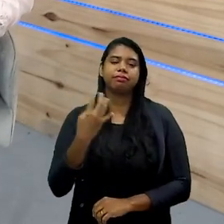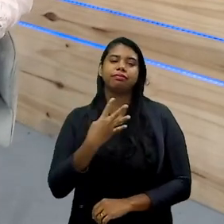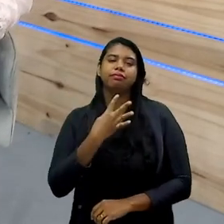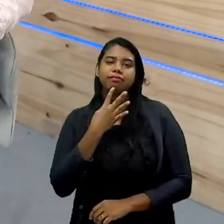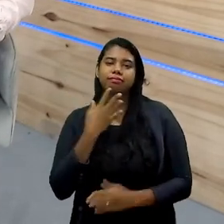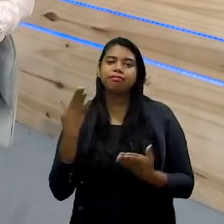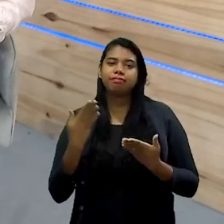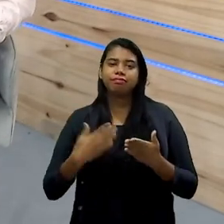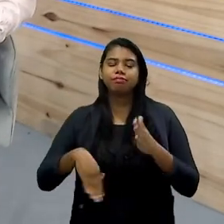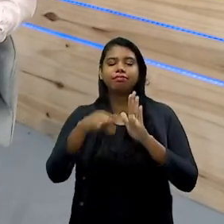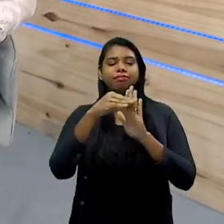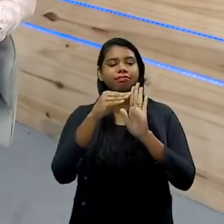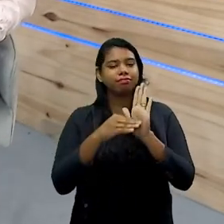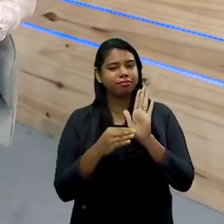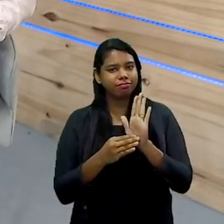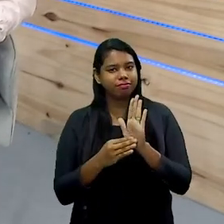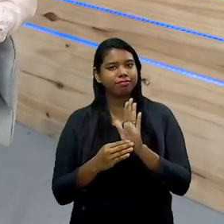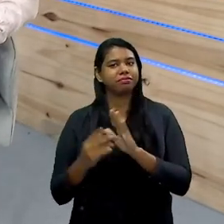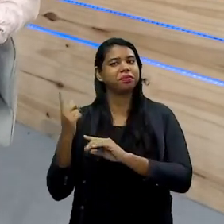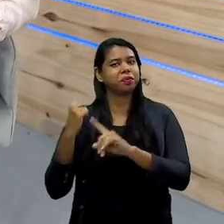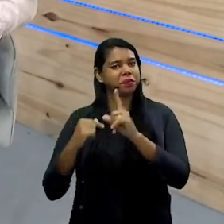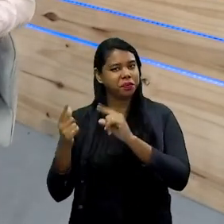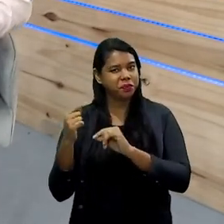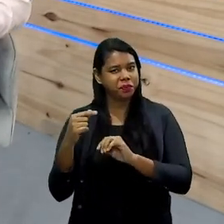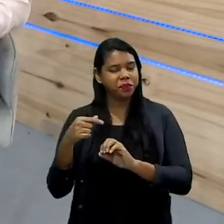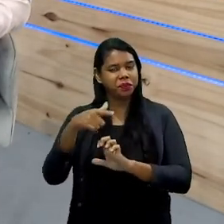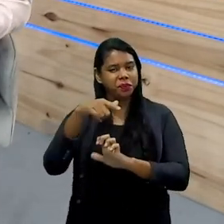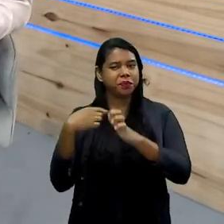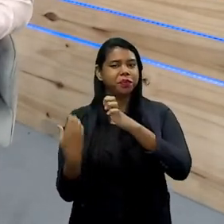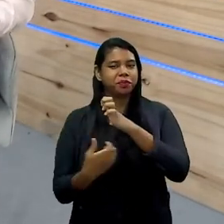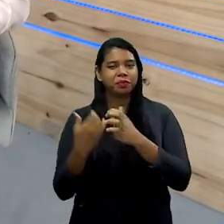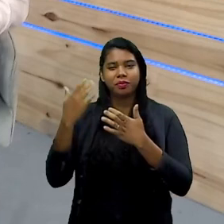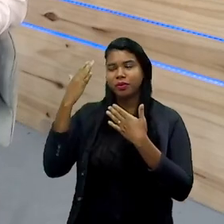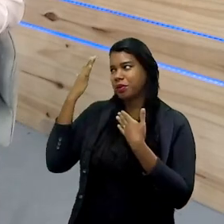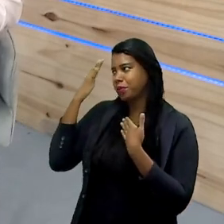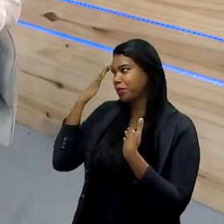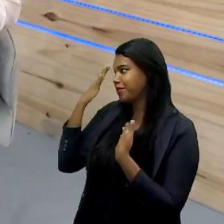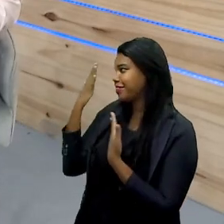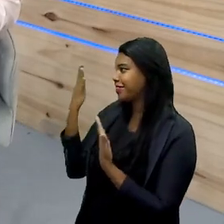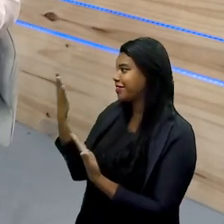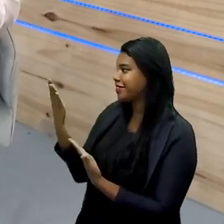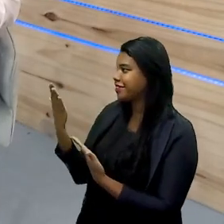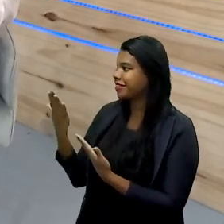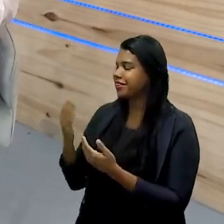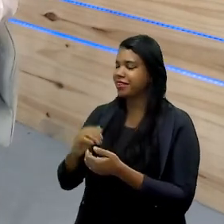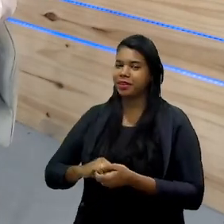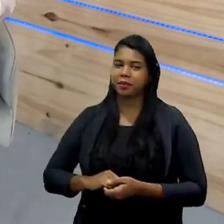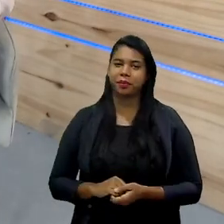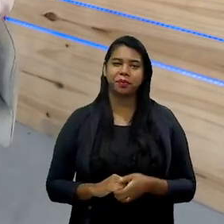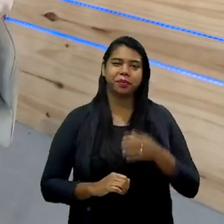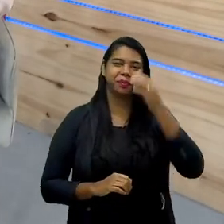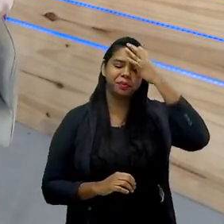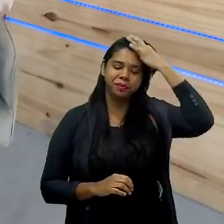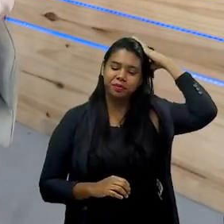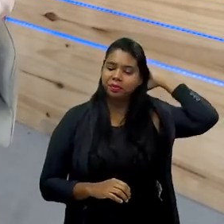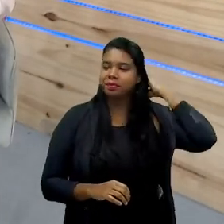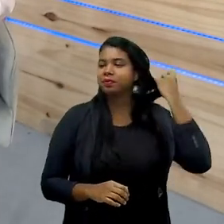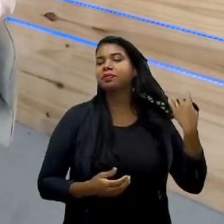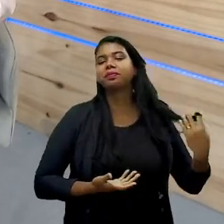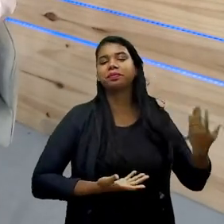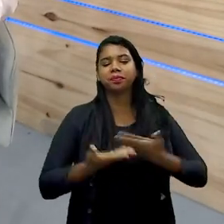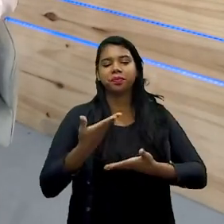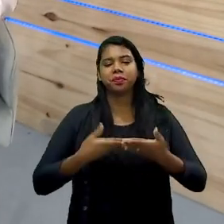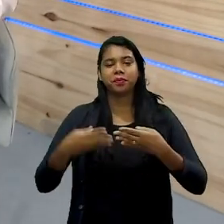parte crucial, que é a financeira do negócio, não é isso? Muito obrigada, professor. Muito obrigado. Eu que agradeço. Senhor, né? Estamos juntos aí nessa parceria